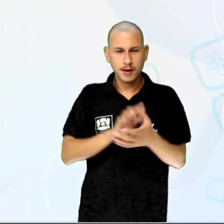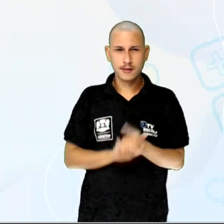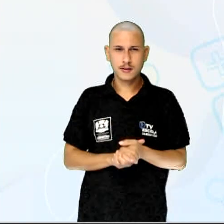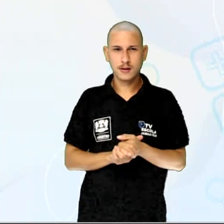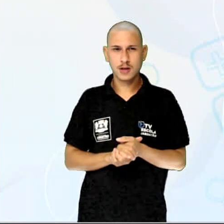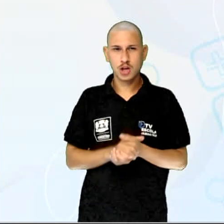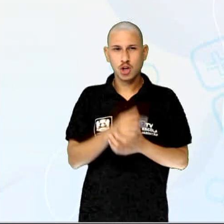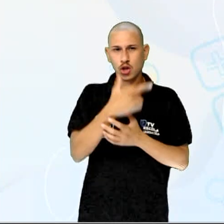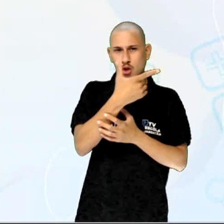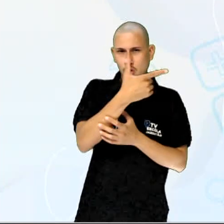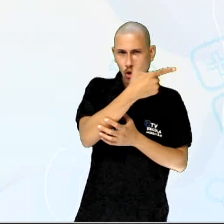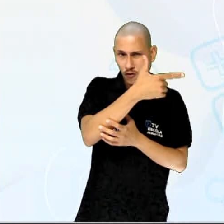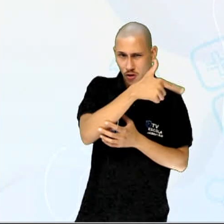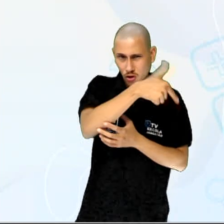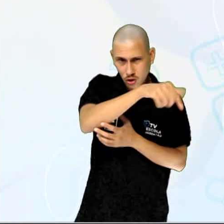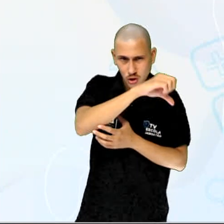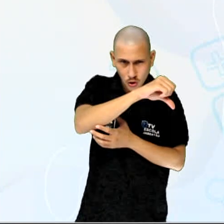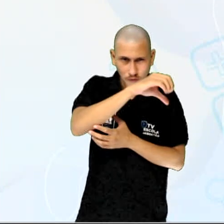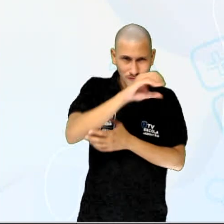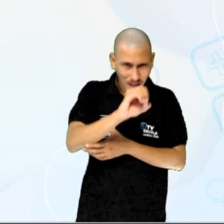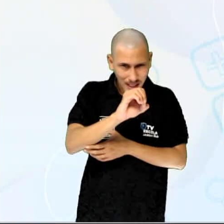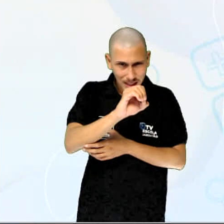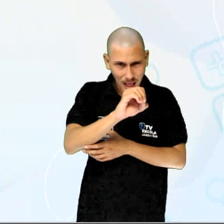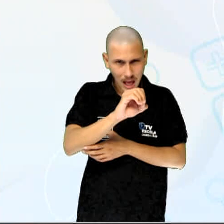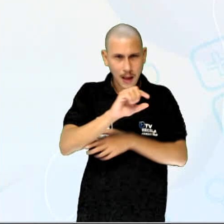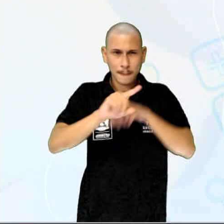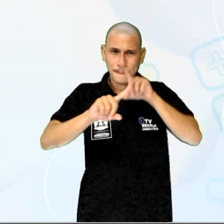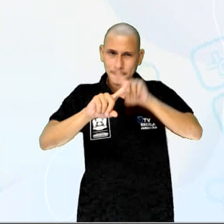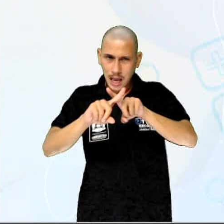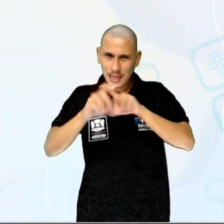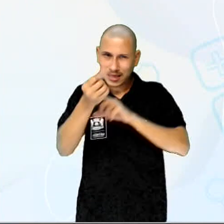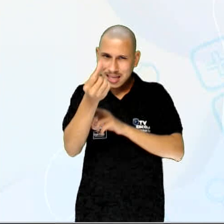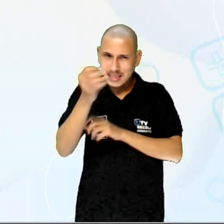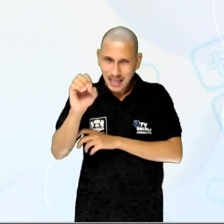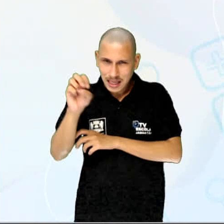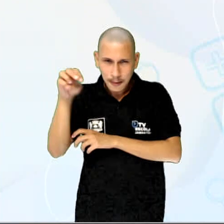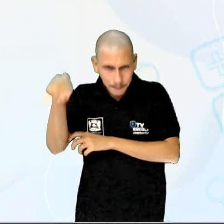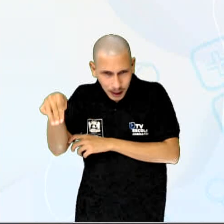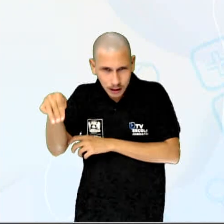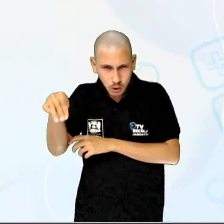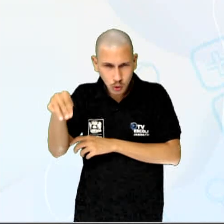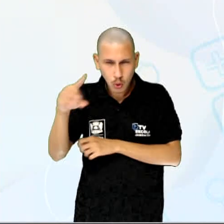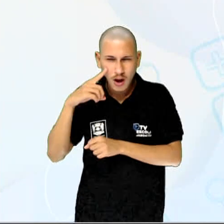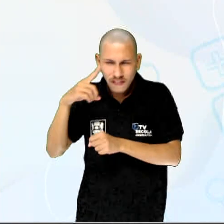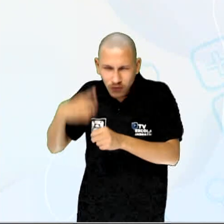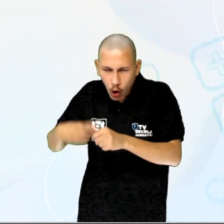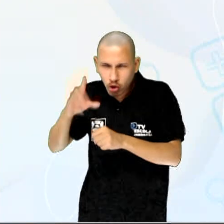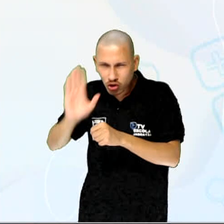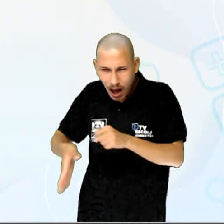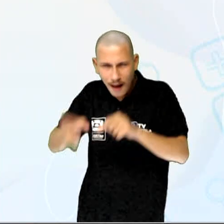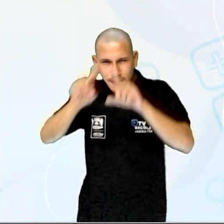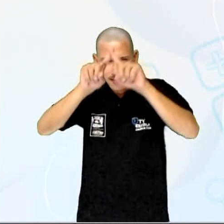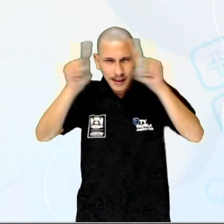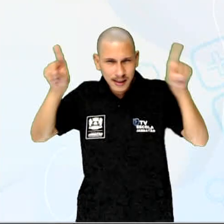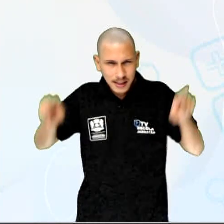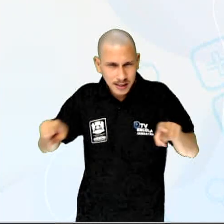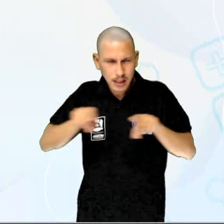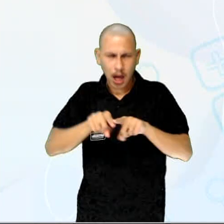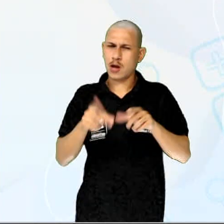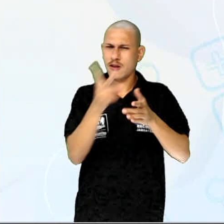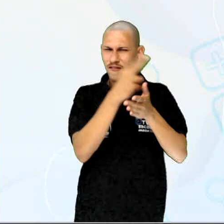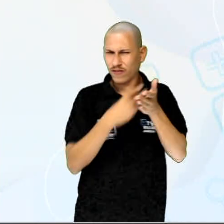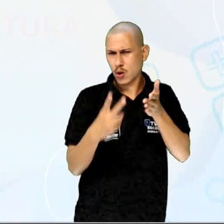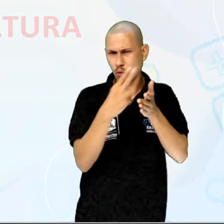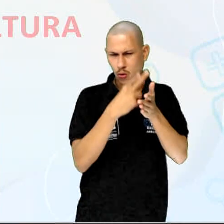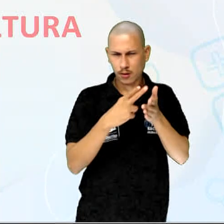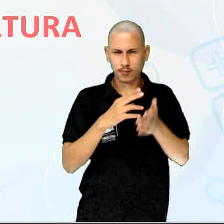por 60 metros de largura lá, tá? E aí, ó, a gente já identificou que essa figura é um retângulo, tá certo? É um quadrilátero